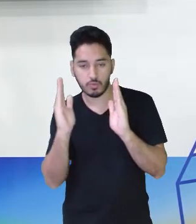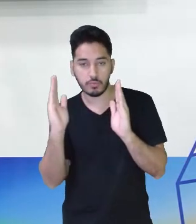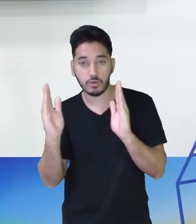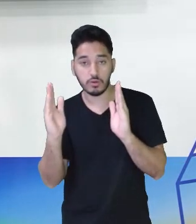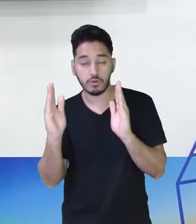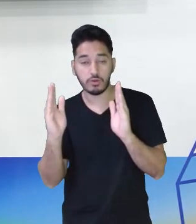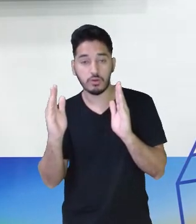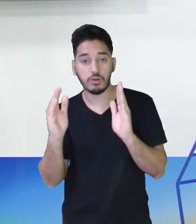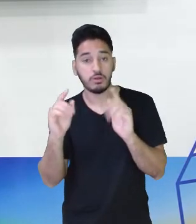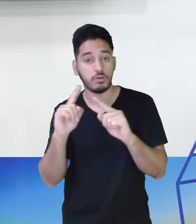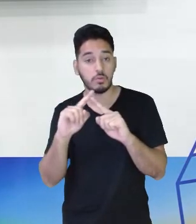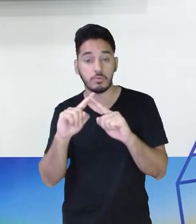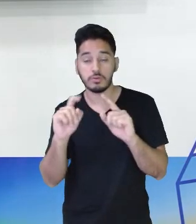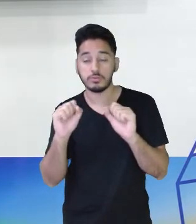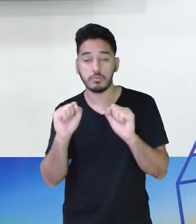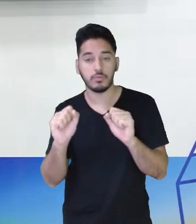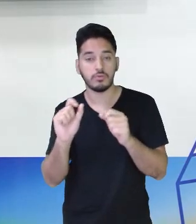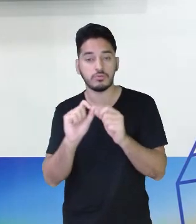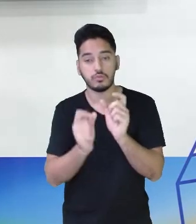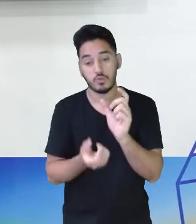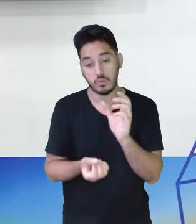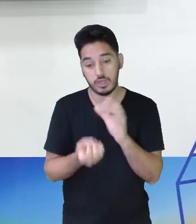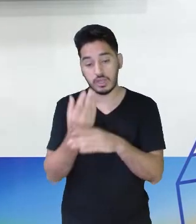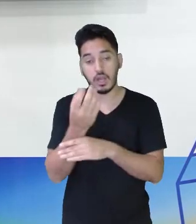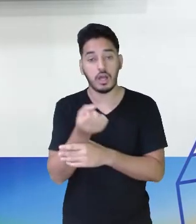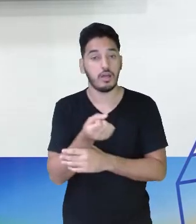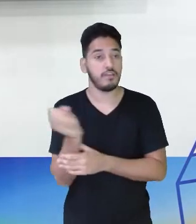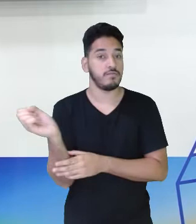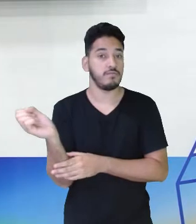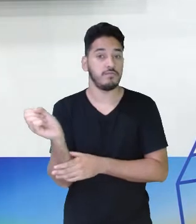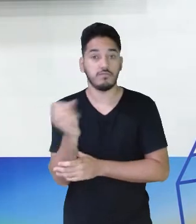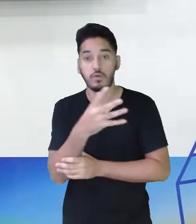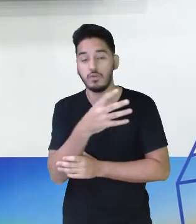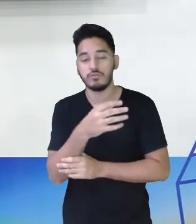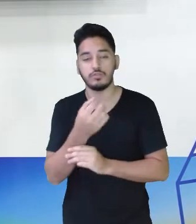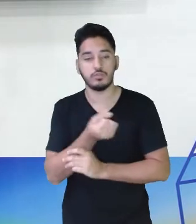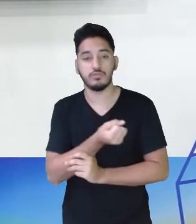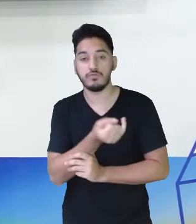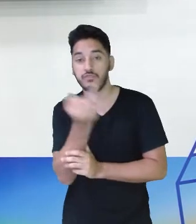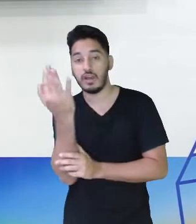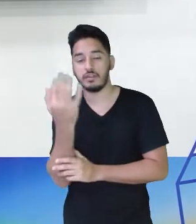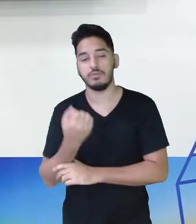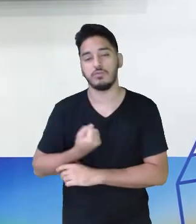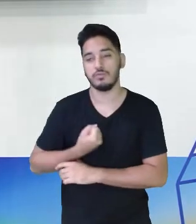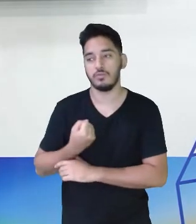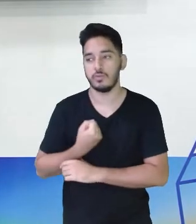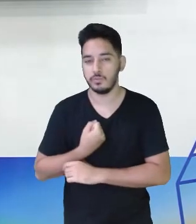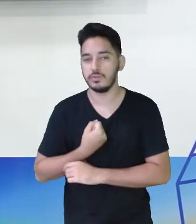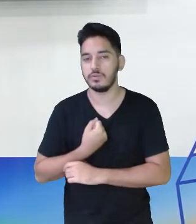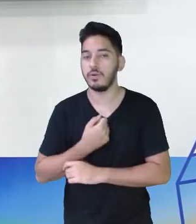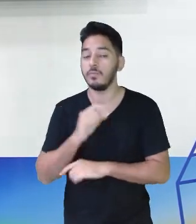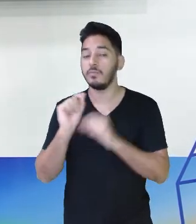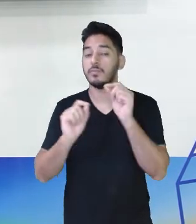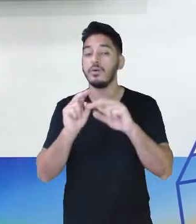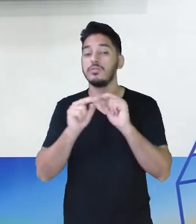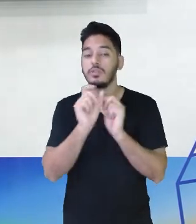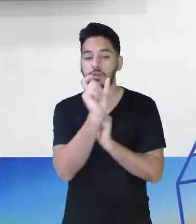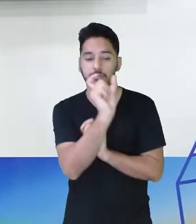diversos números, né? Todos os nossos números são formados pelos algarismos que a gente já viu aqui, ó.